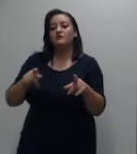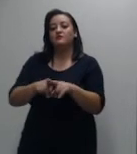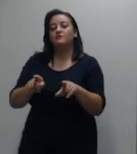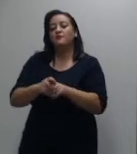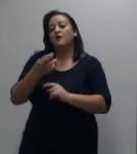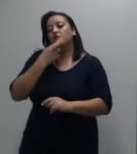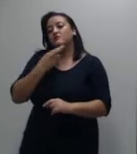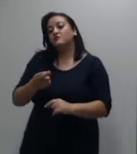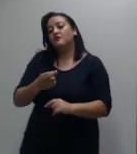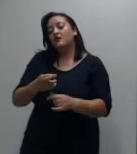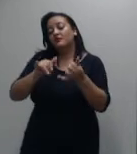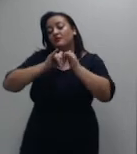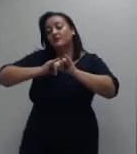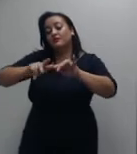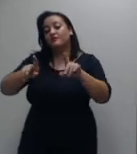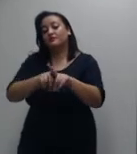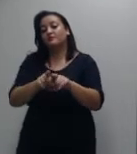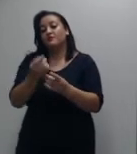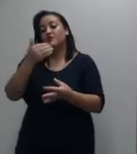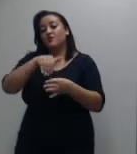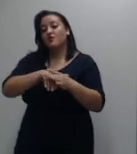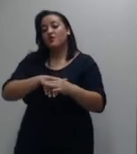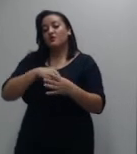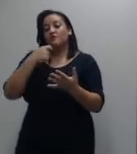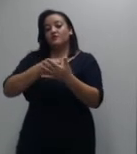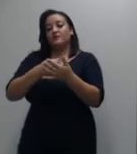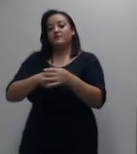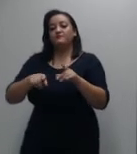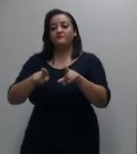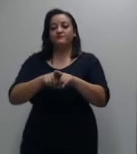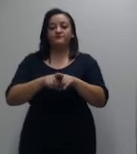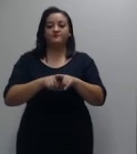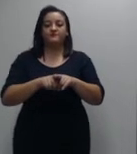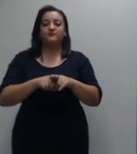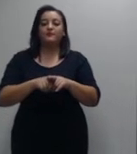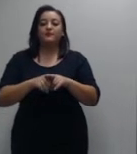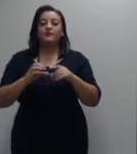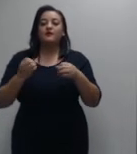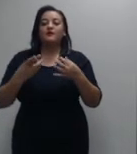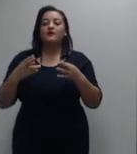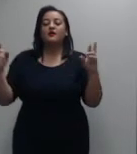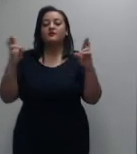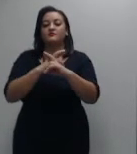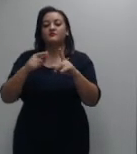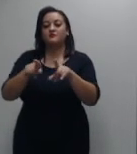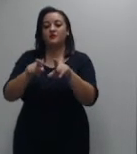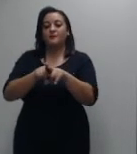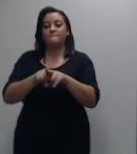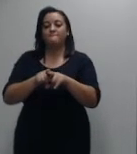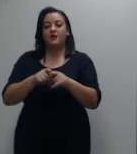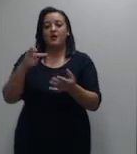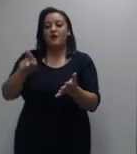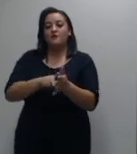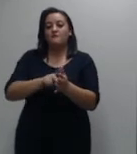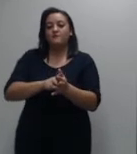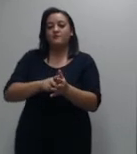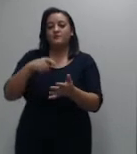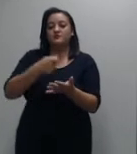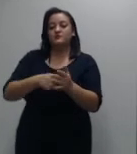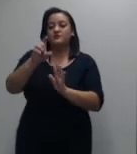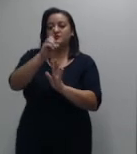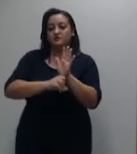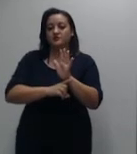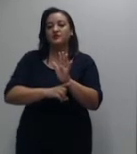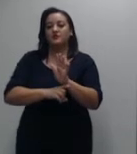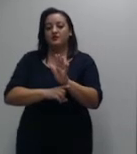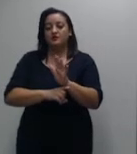da declaração contida na prestação jurisdicional acima referidos em relação à efetivação propriamente dito por direito dela